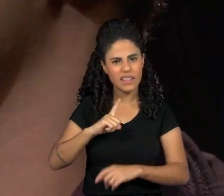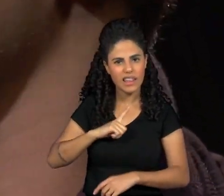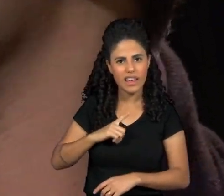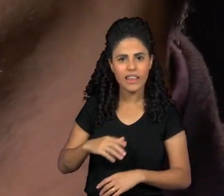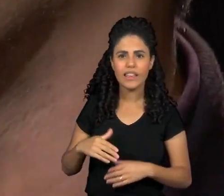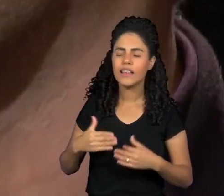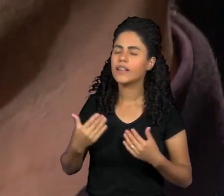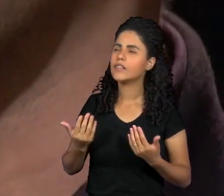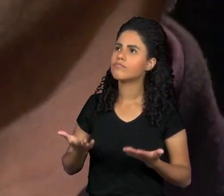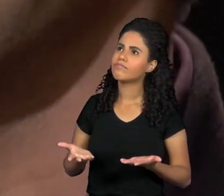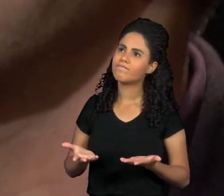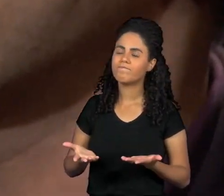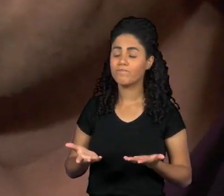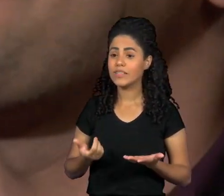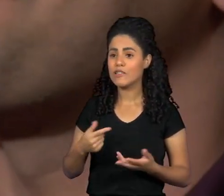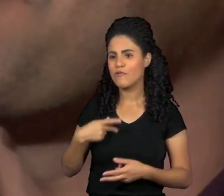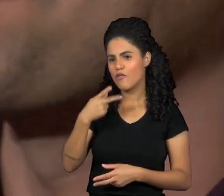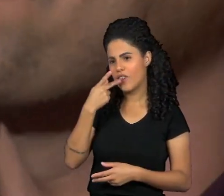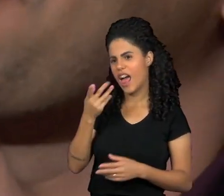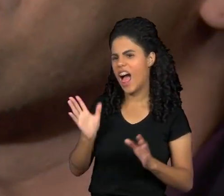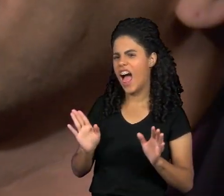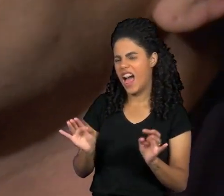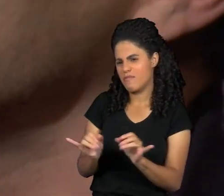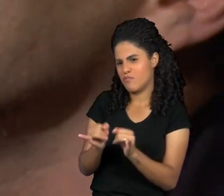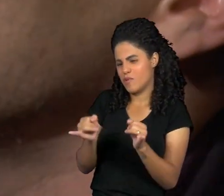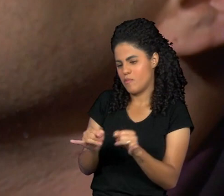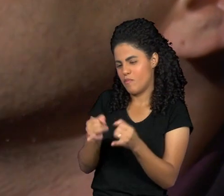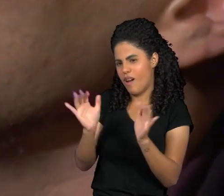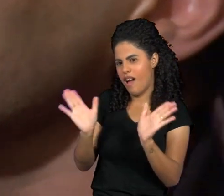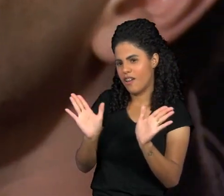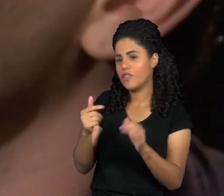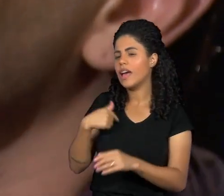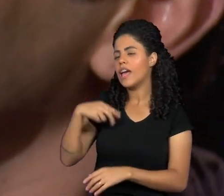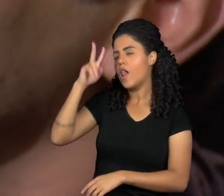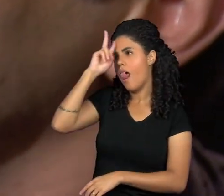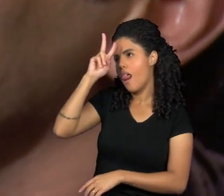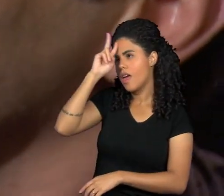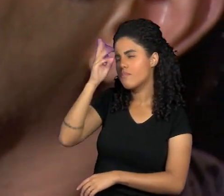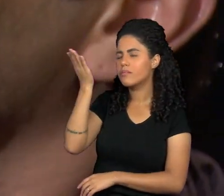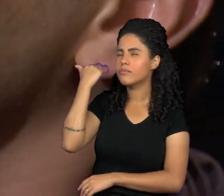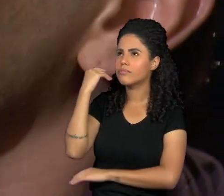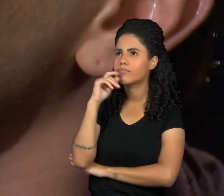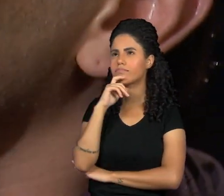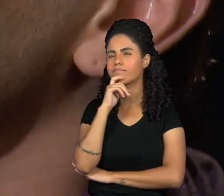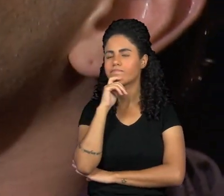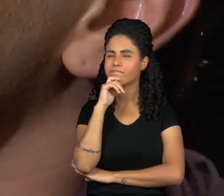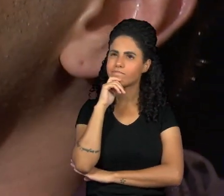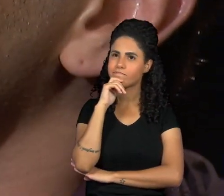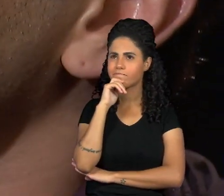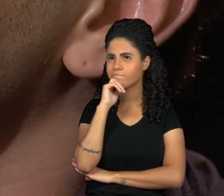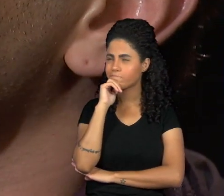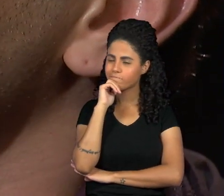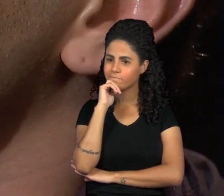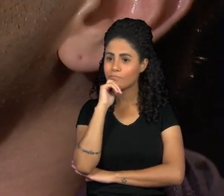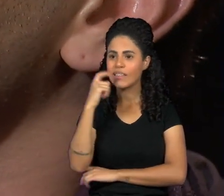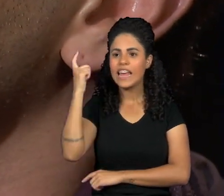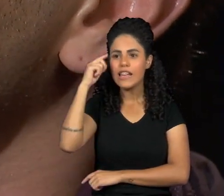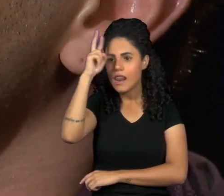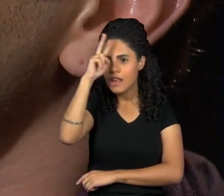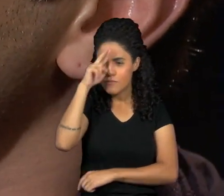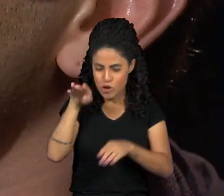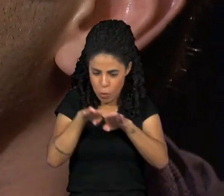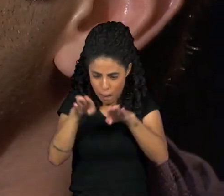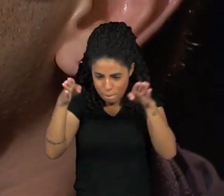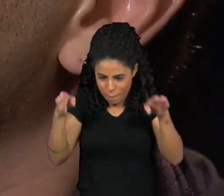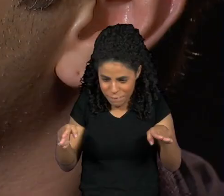que eu vou falar uma coisa, mas vai parecer uma bobagem. A imagem mais antiga, acho que eu debaixo de uma mesa, me